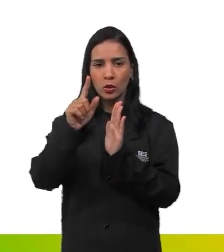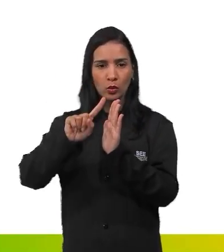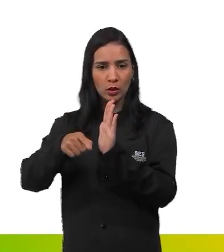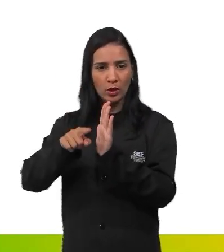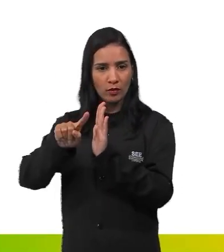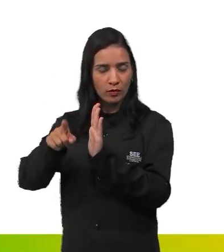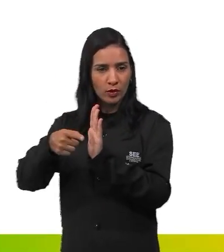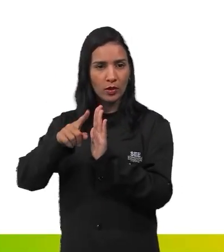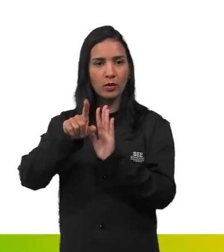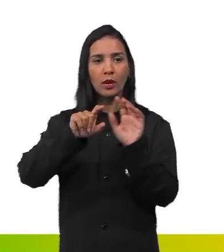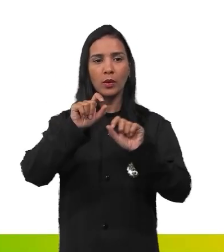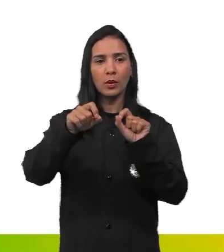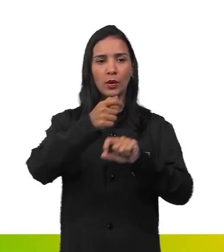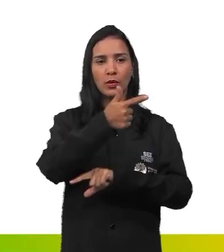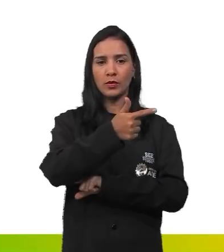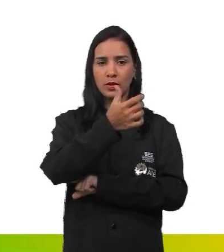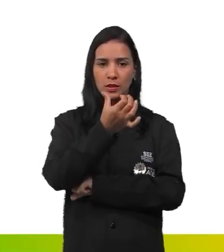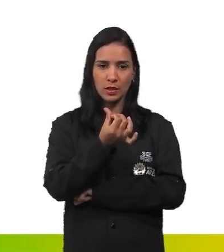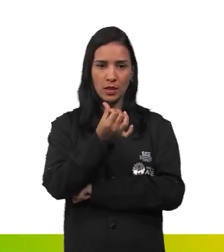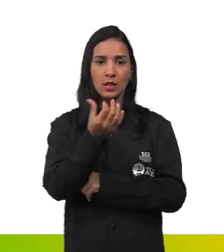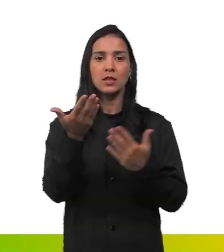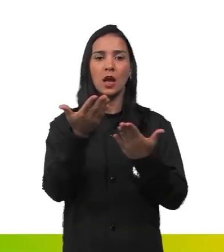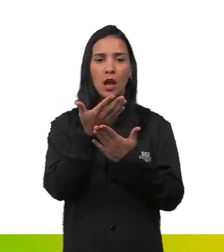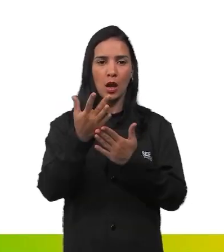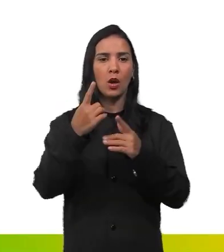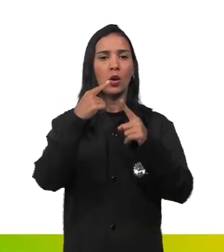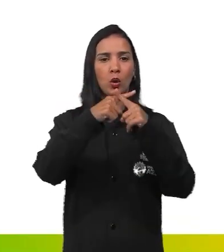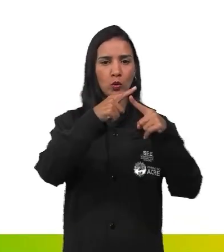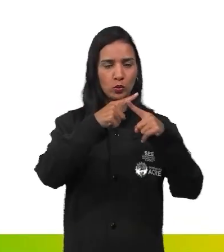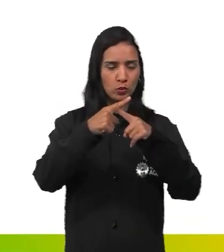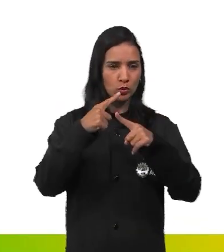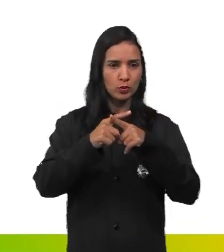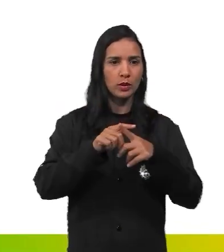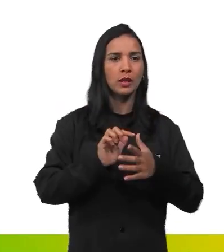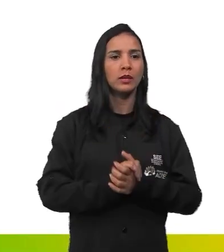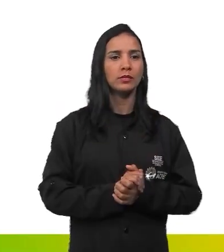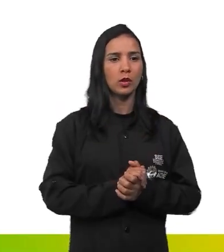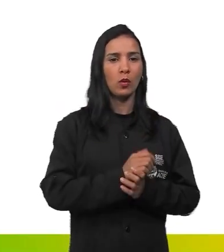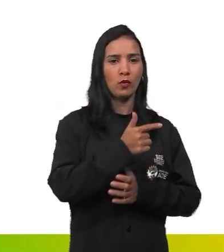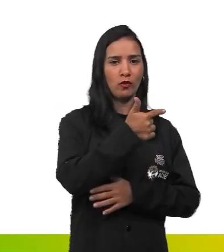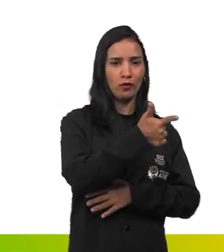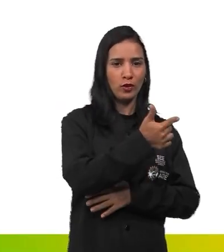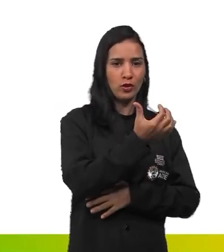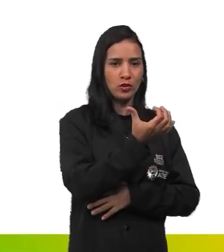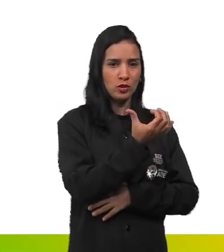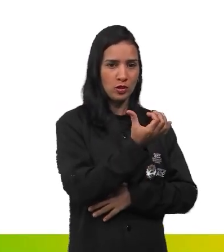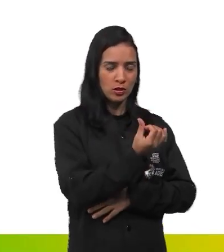vai lá e faz a multiplicação. 26 vezes 76 dá